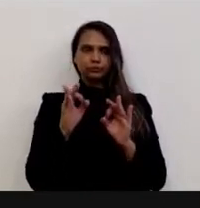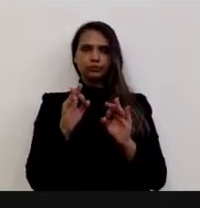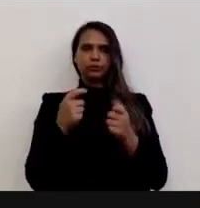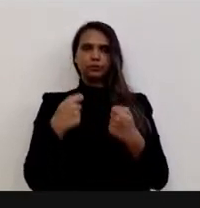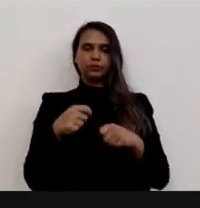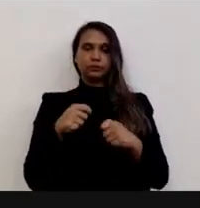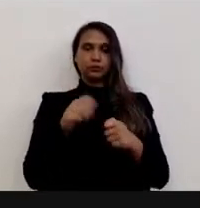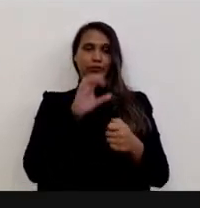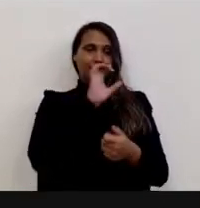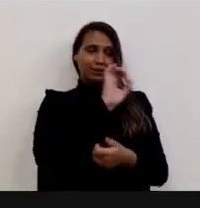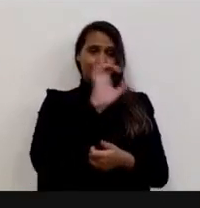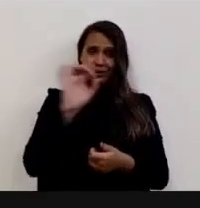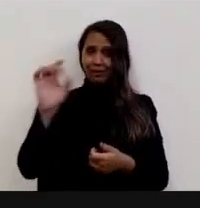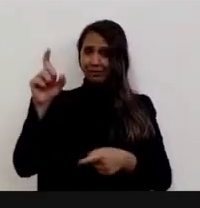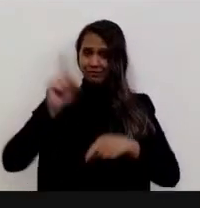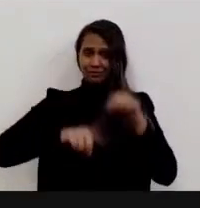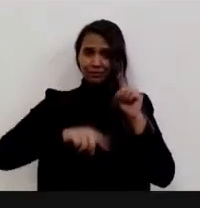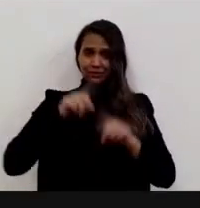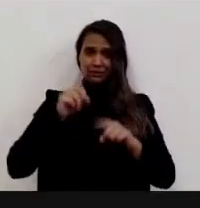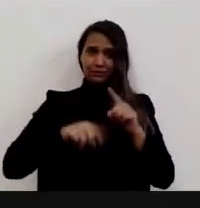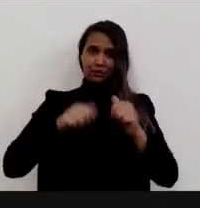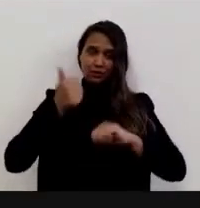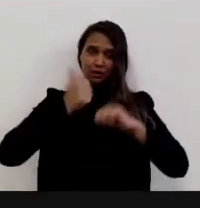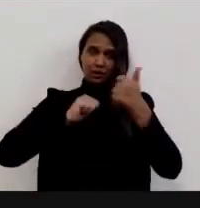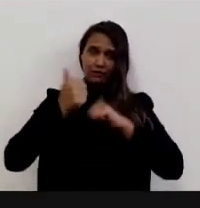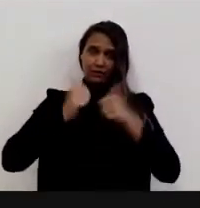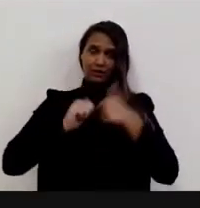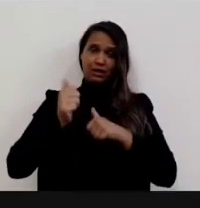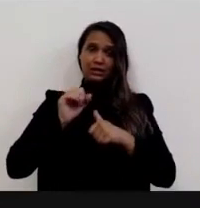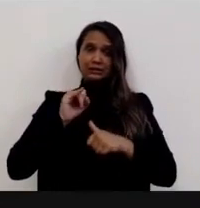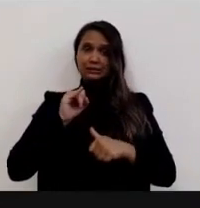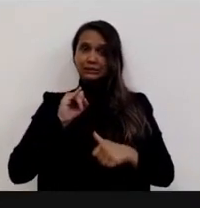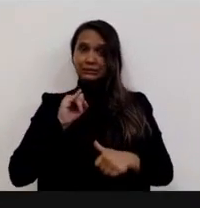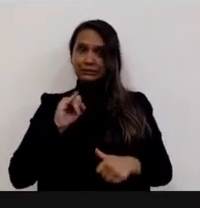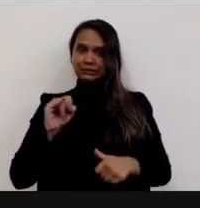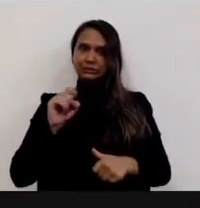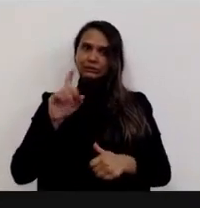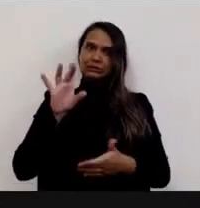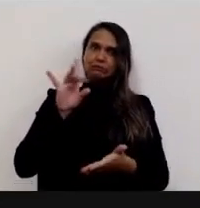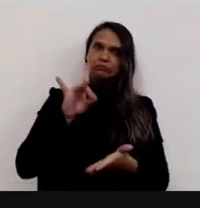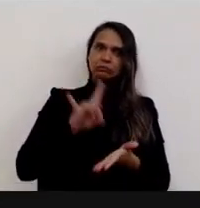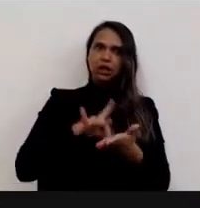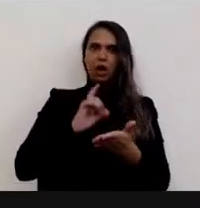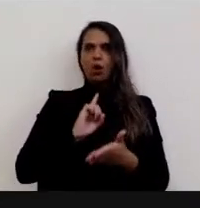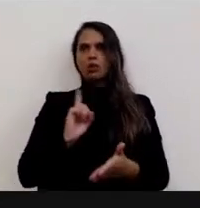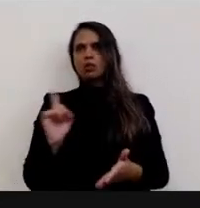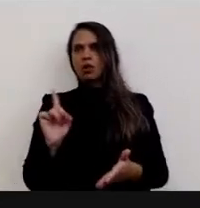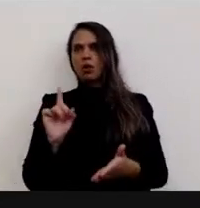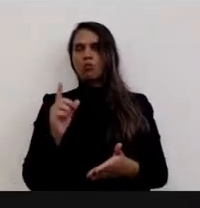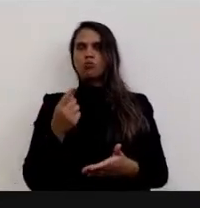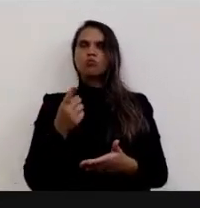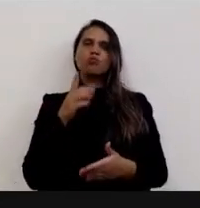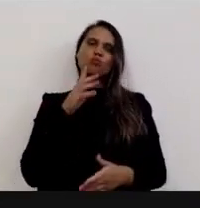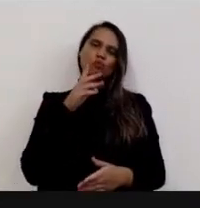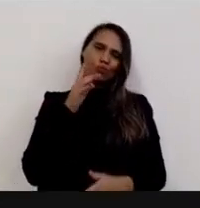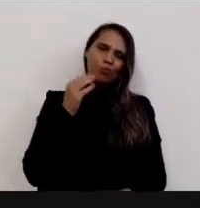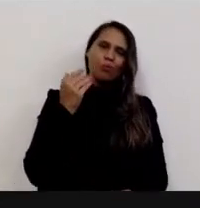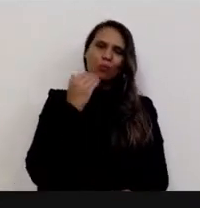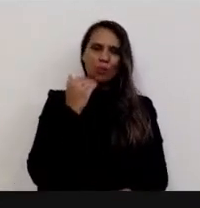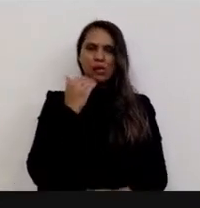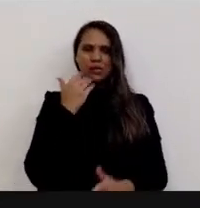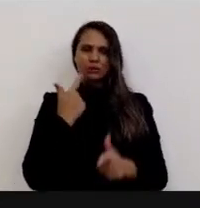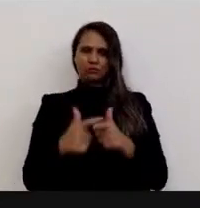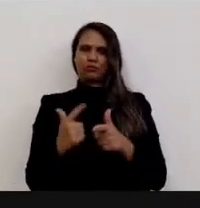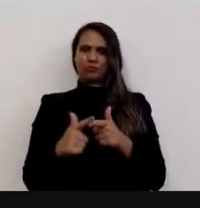que, para cada objeto, eu avaliar se aquele registro era ou não uma anomalia. Então, essa atribuição de definição de